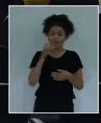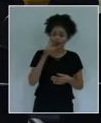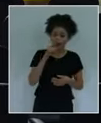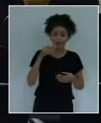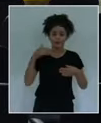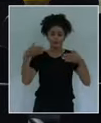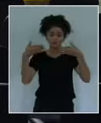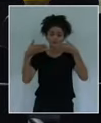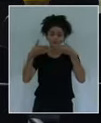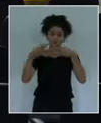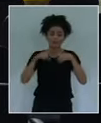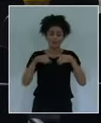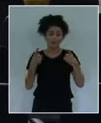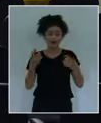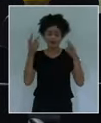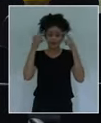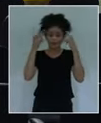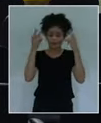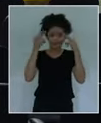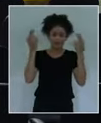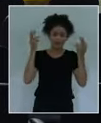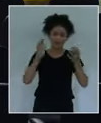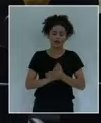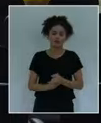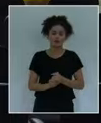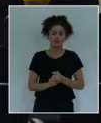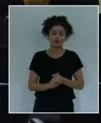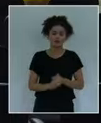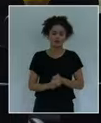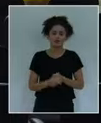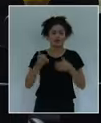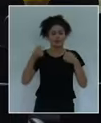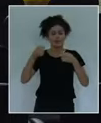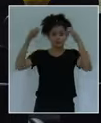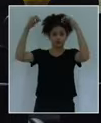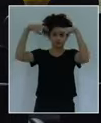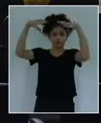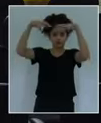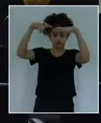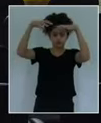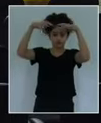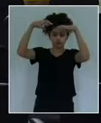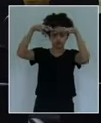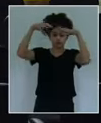fortes chuvas, mas é aquilo mesmo que você falou, do jeito que vem, tem que sair, chegou, tem que ir embora.